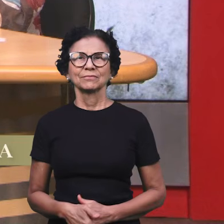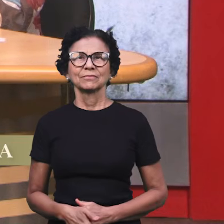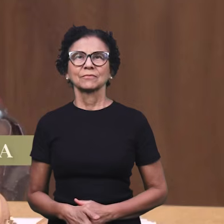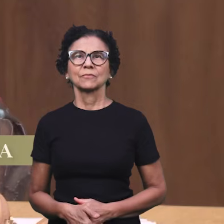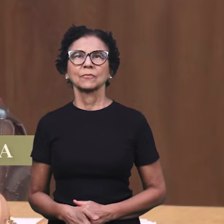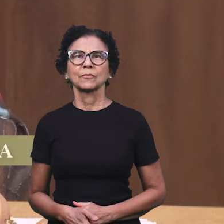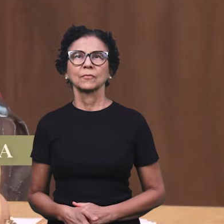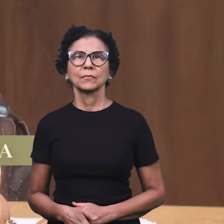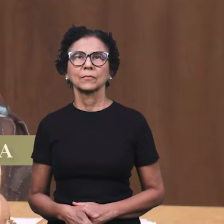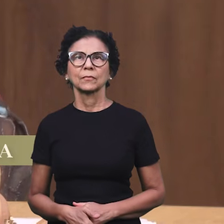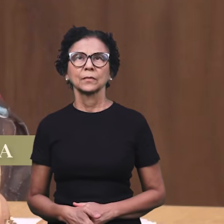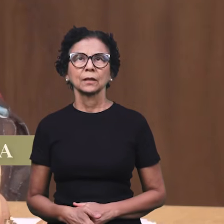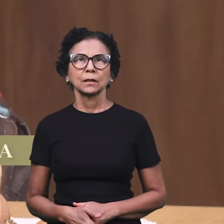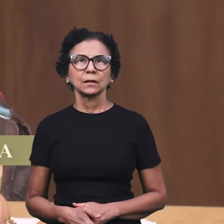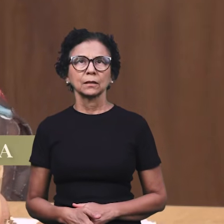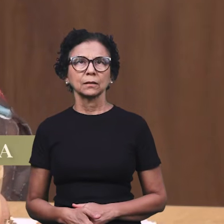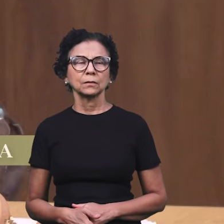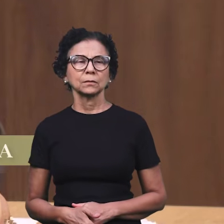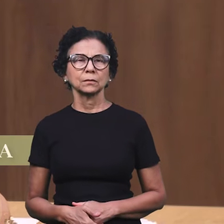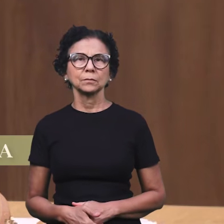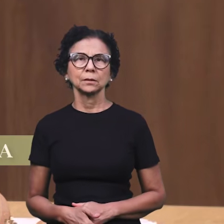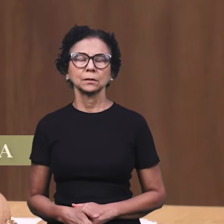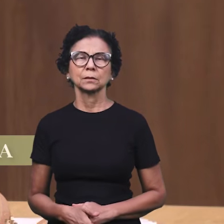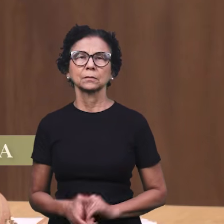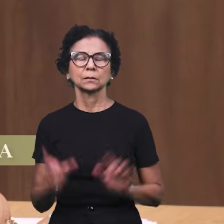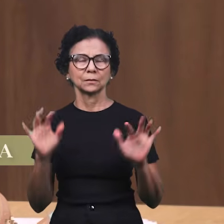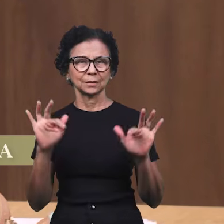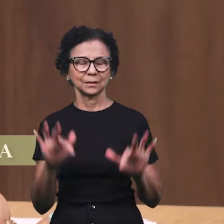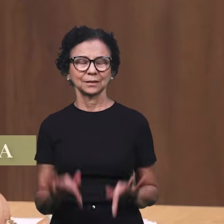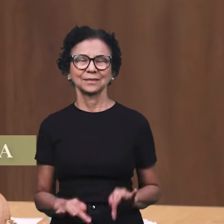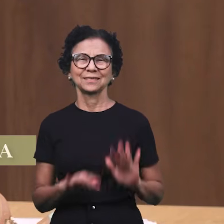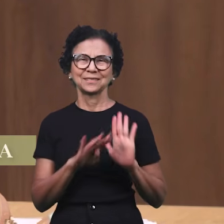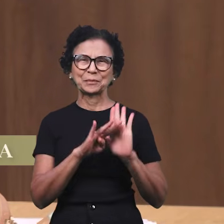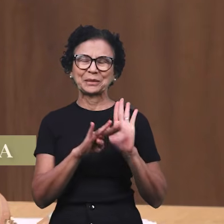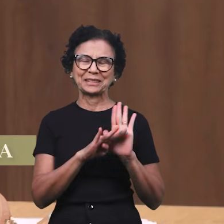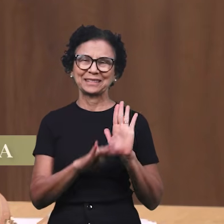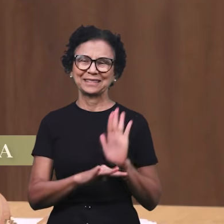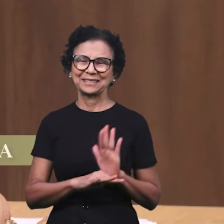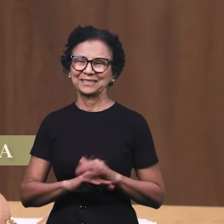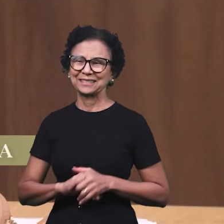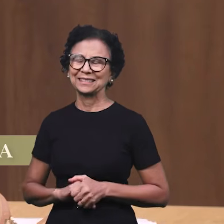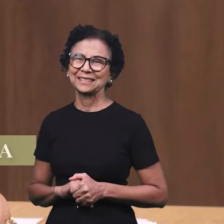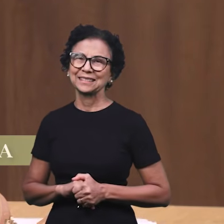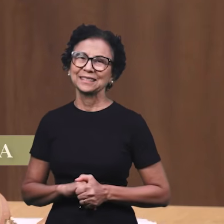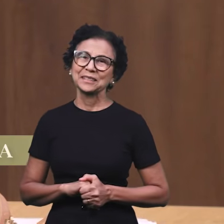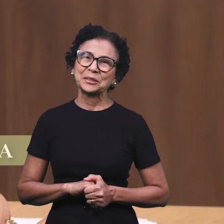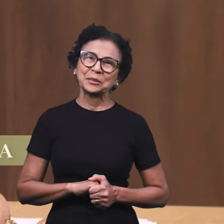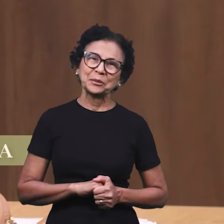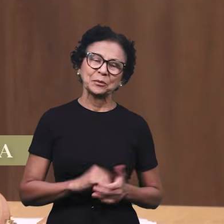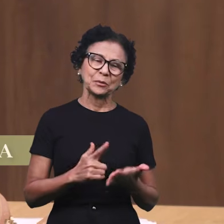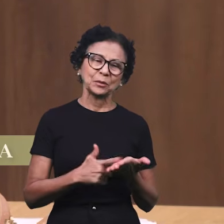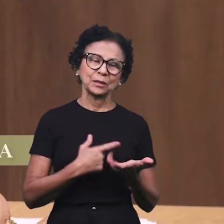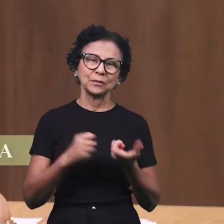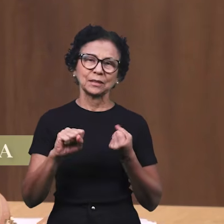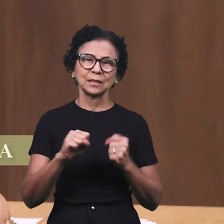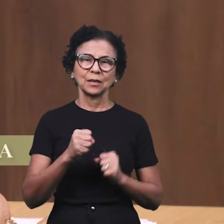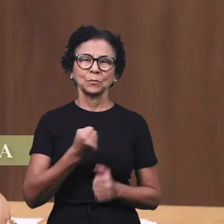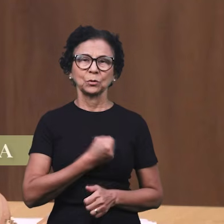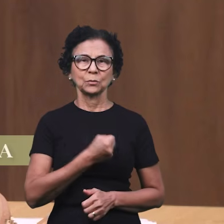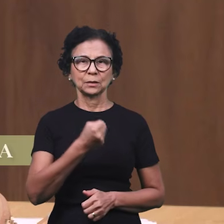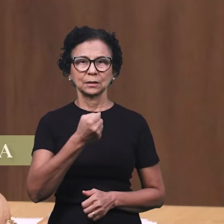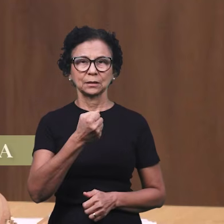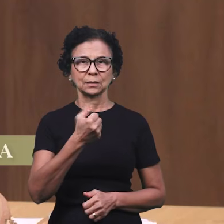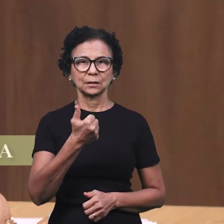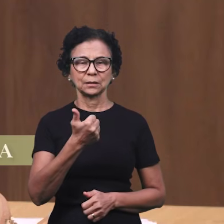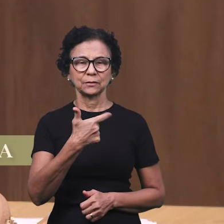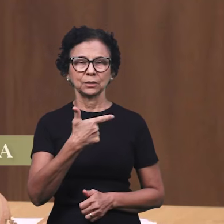Amém. Bom, estamos chegando ao final de mais um programa e o Salmo